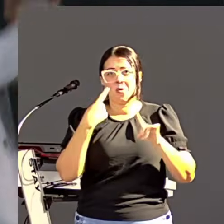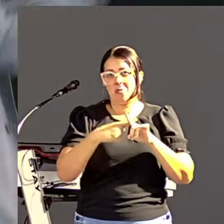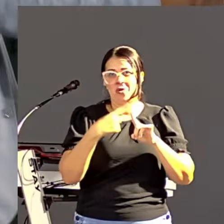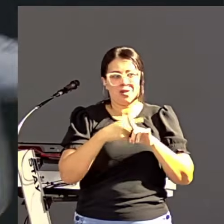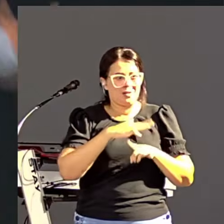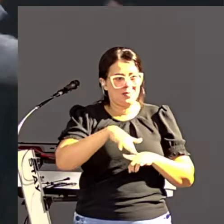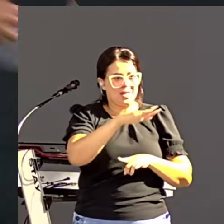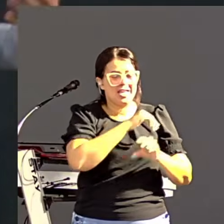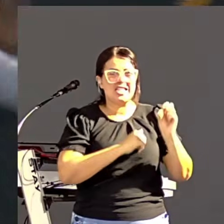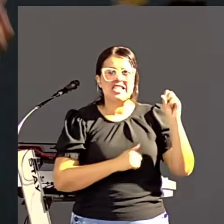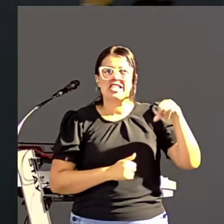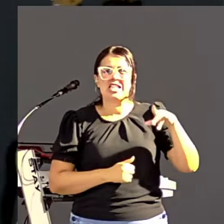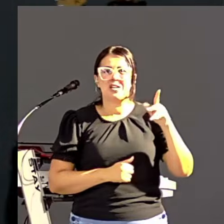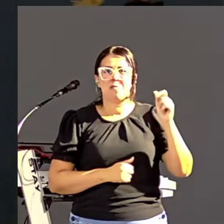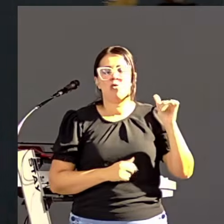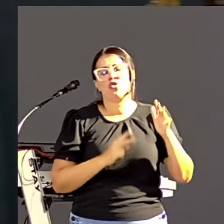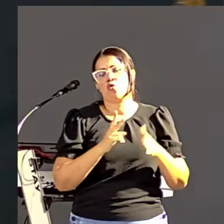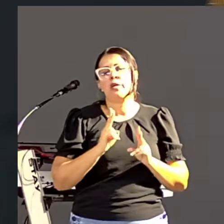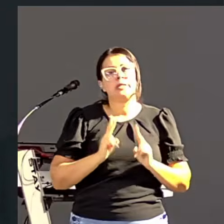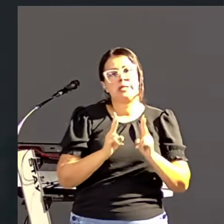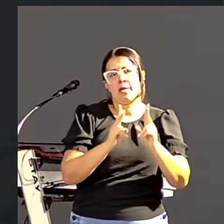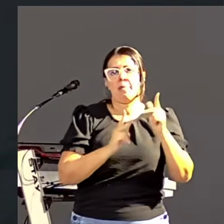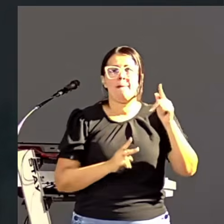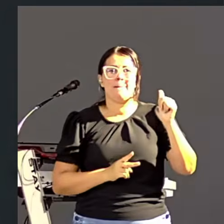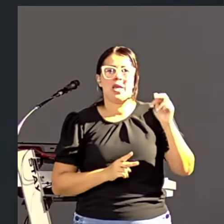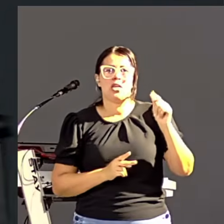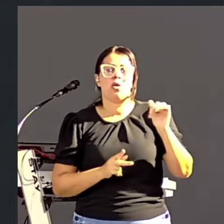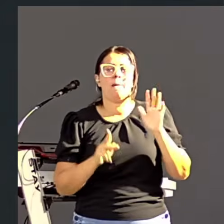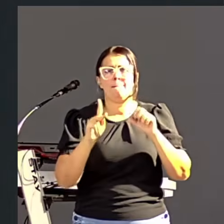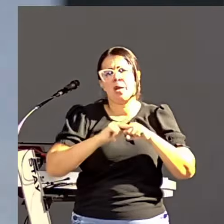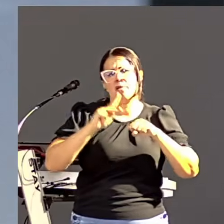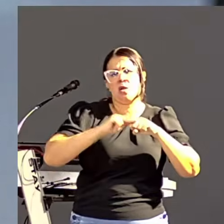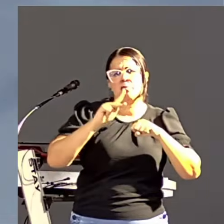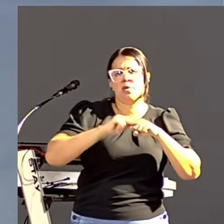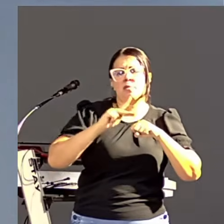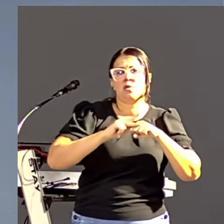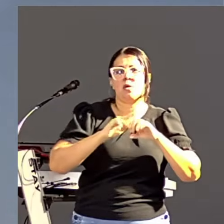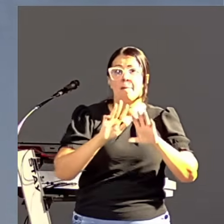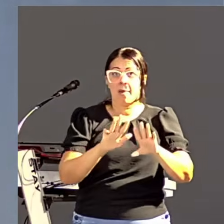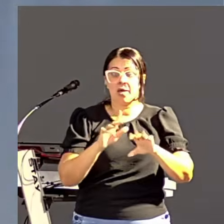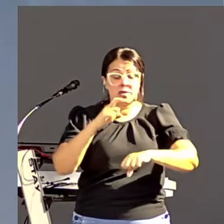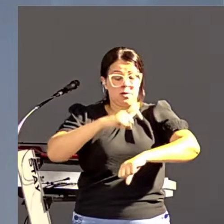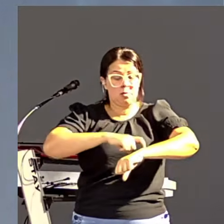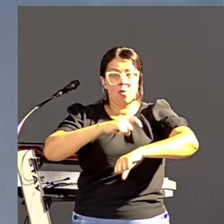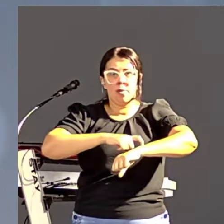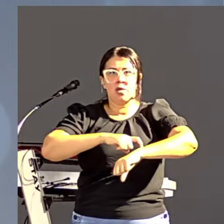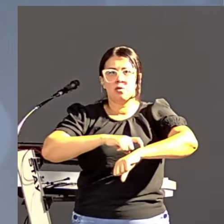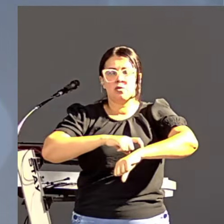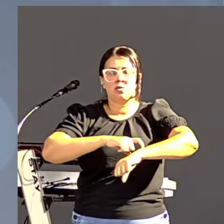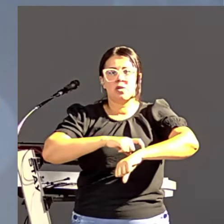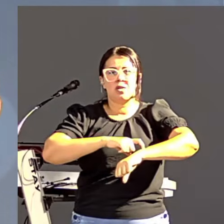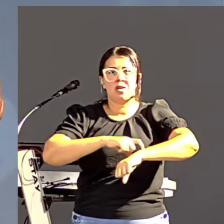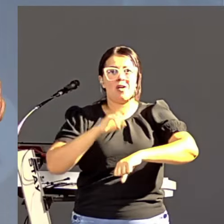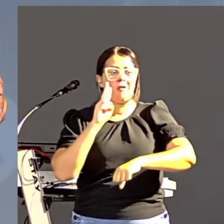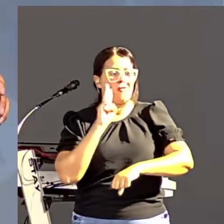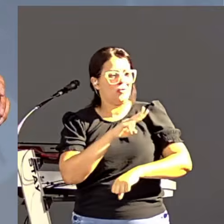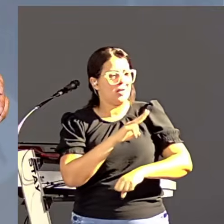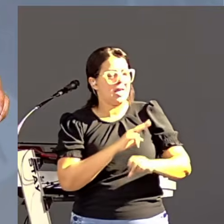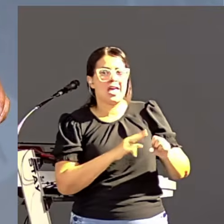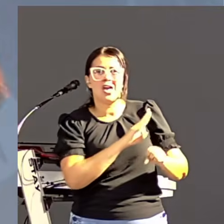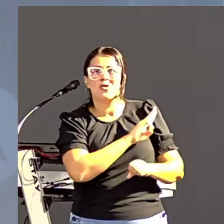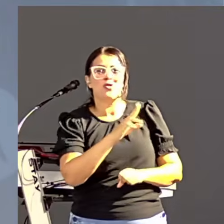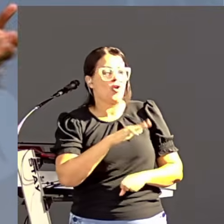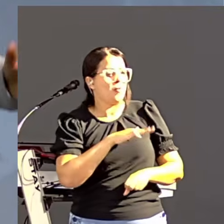de João, era chamado só de Pedro, Pedro, Pedro. Mas nesse momento, curiosamente, Jesus o chama de Simão. Por